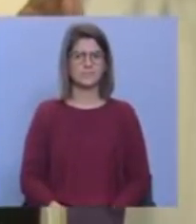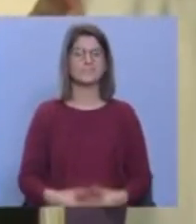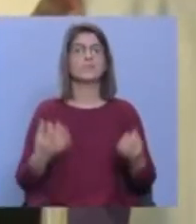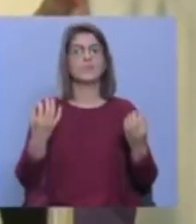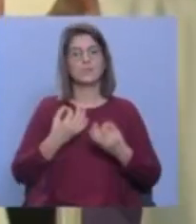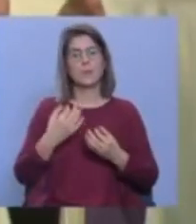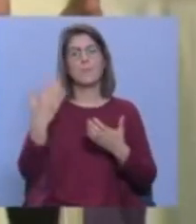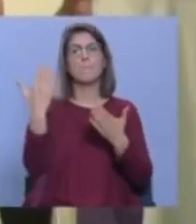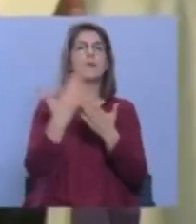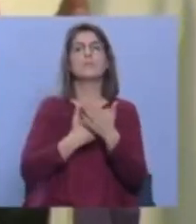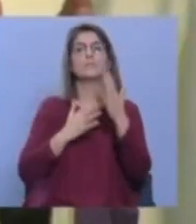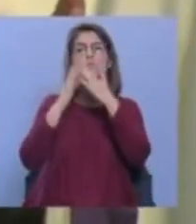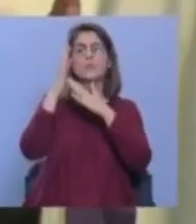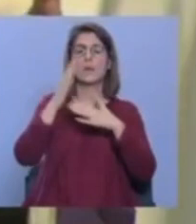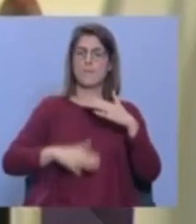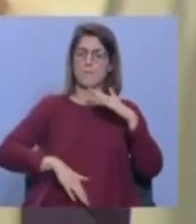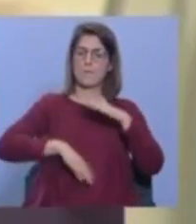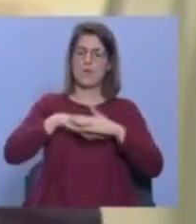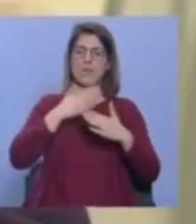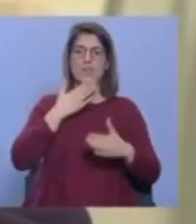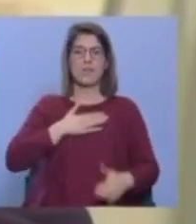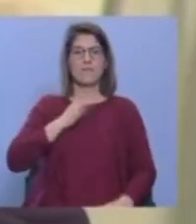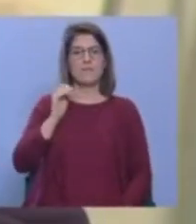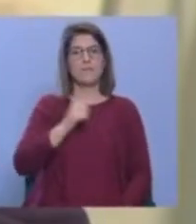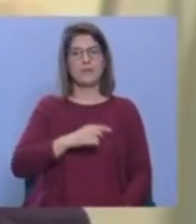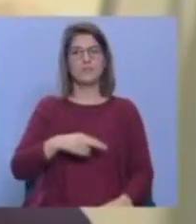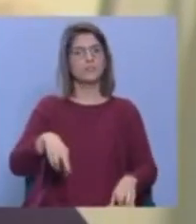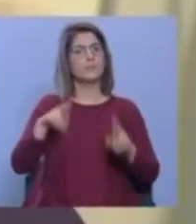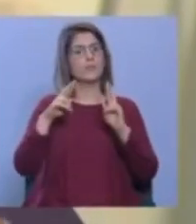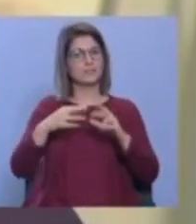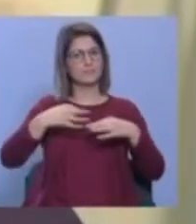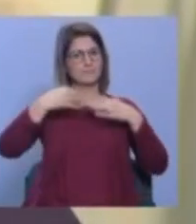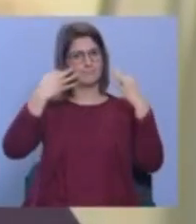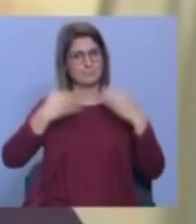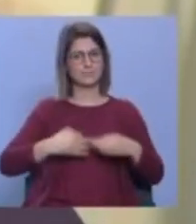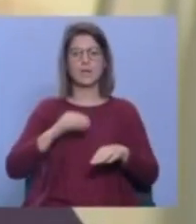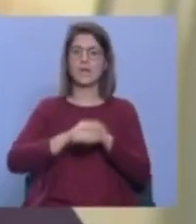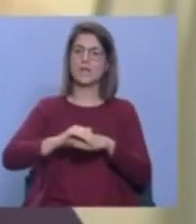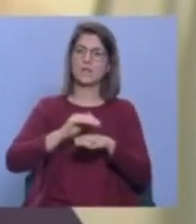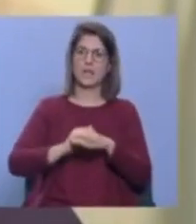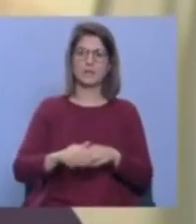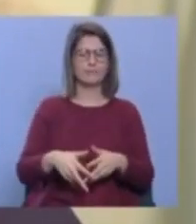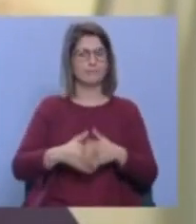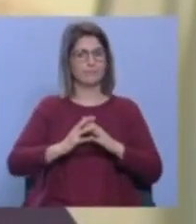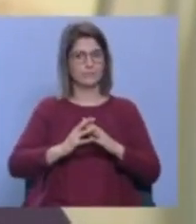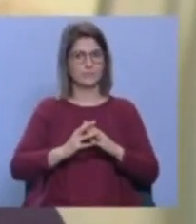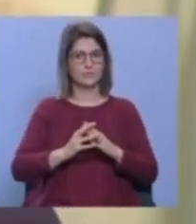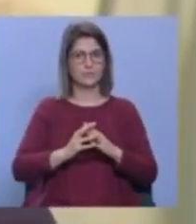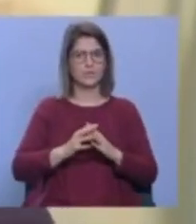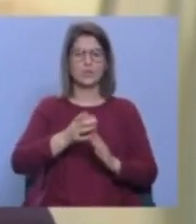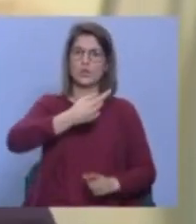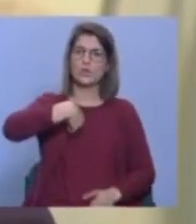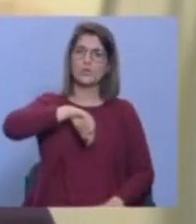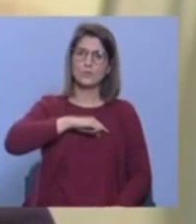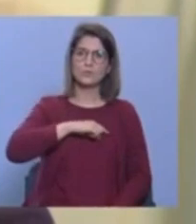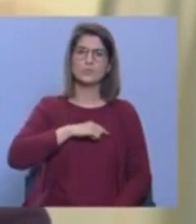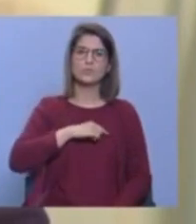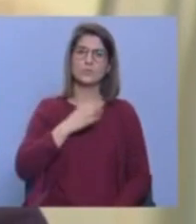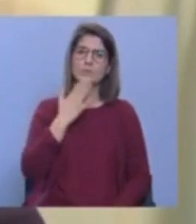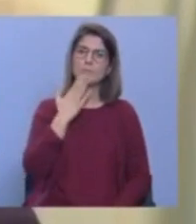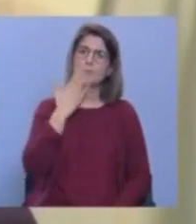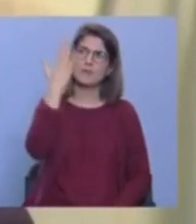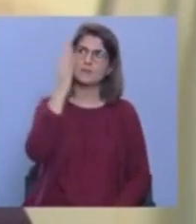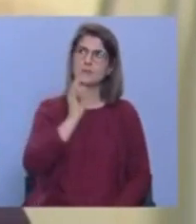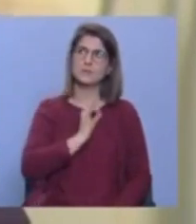Saciados com o pão do céu, que alimenta a fé, confirma a esperança e fortalece a caridade, nós vos